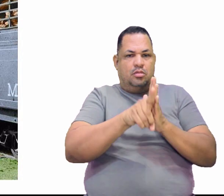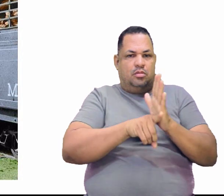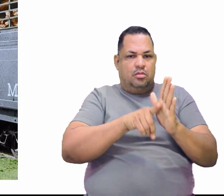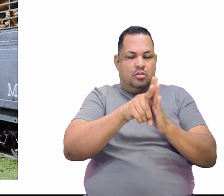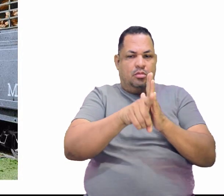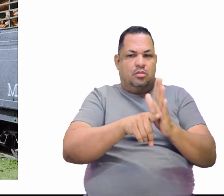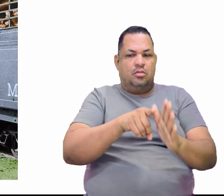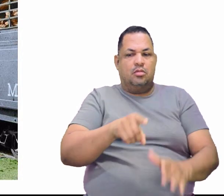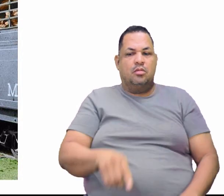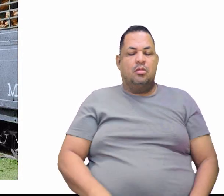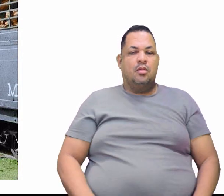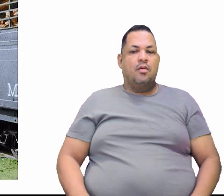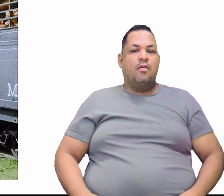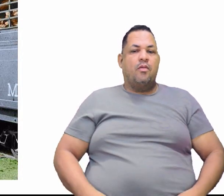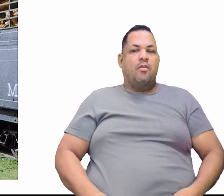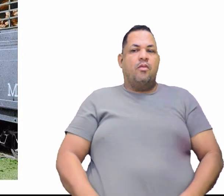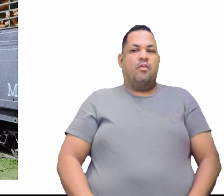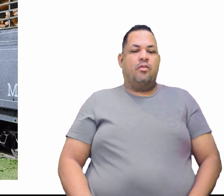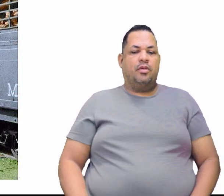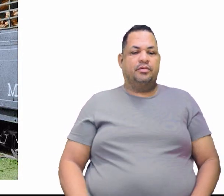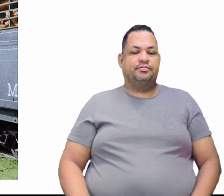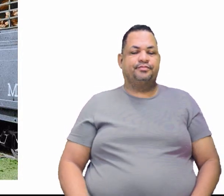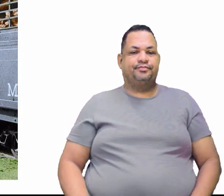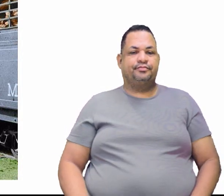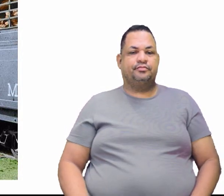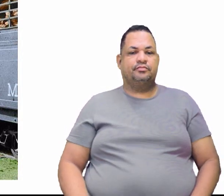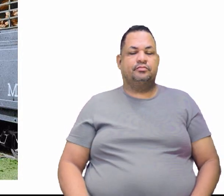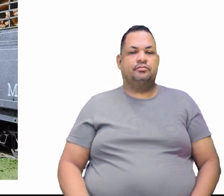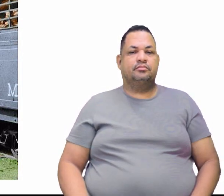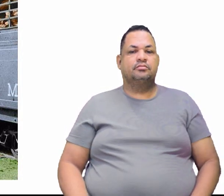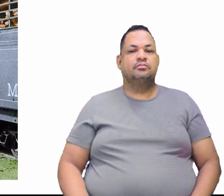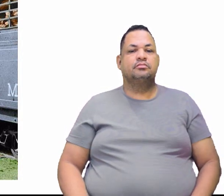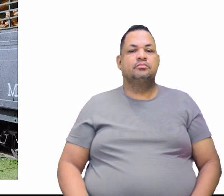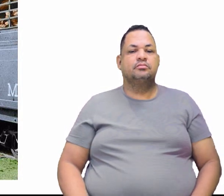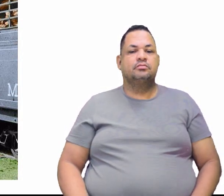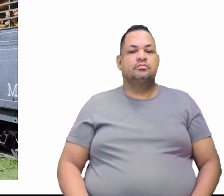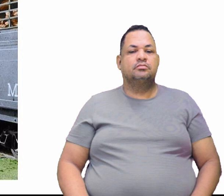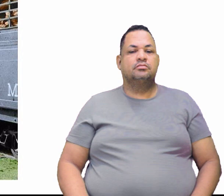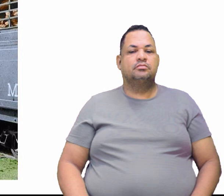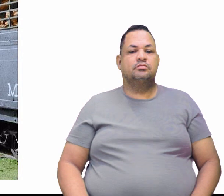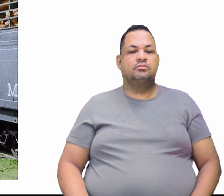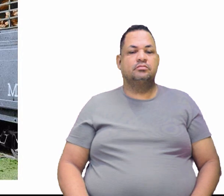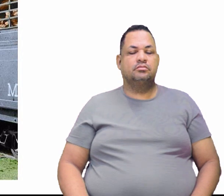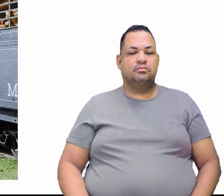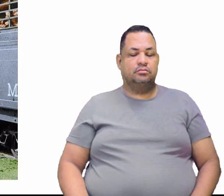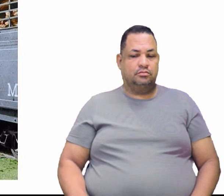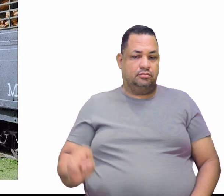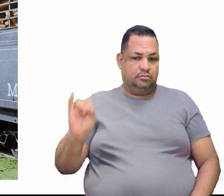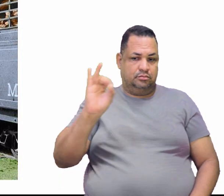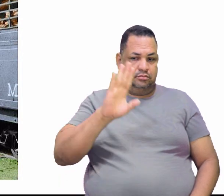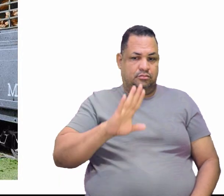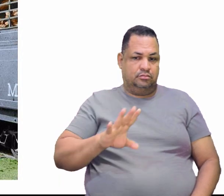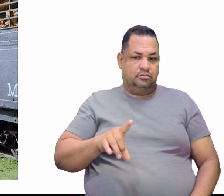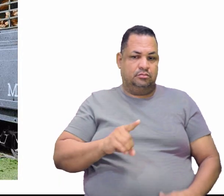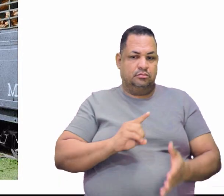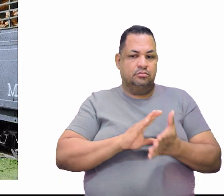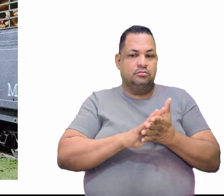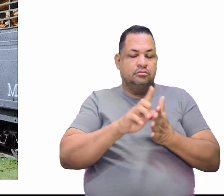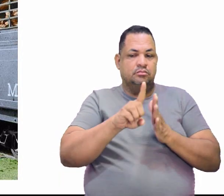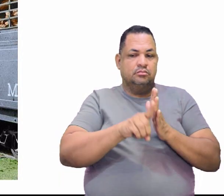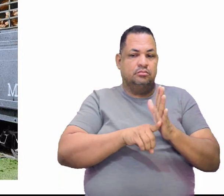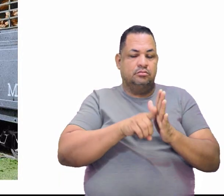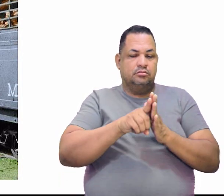Bay, Jake e Randolph. Mais imagens de vagões, de